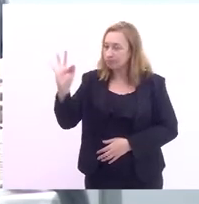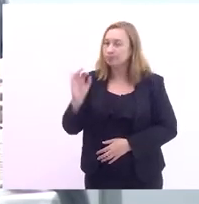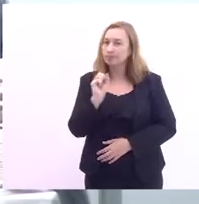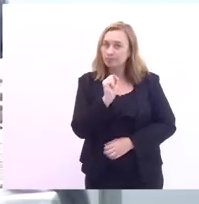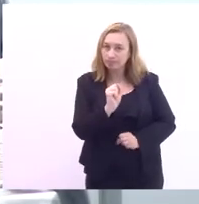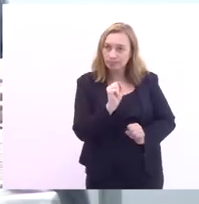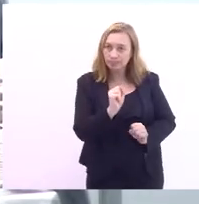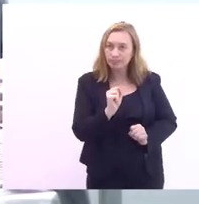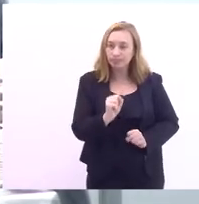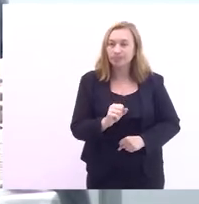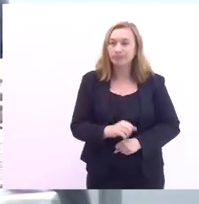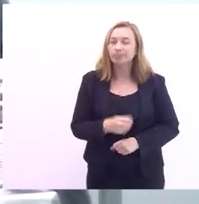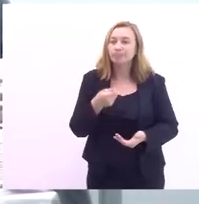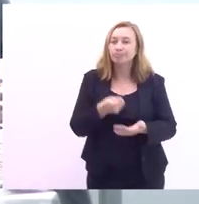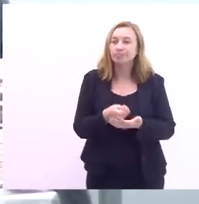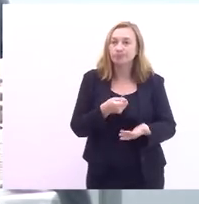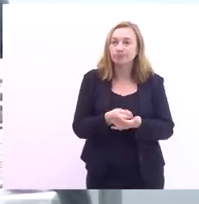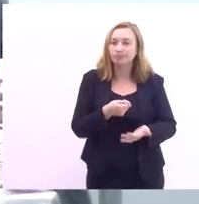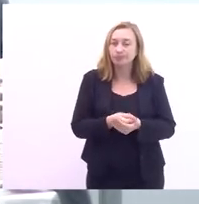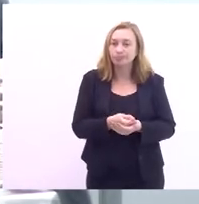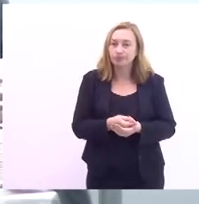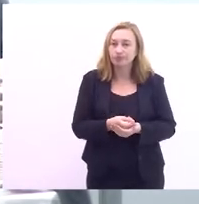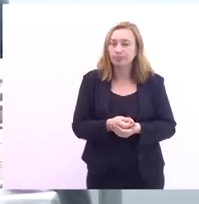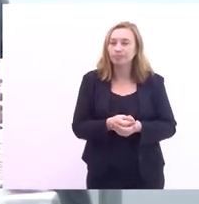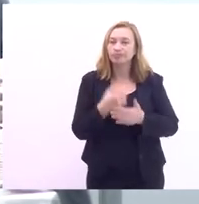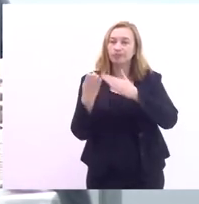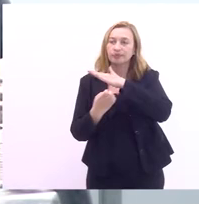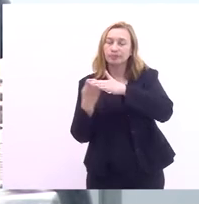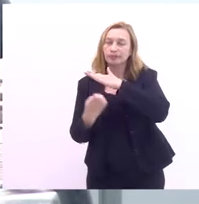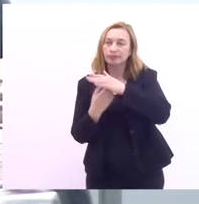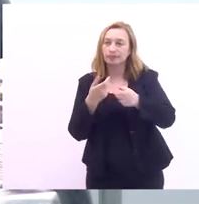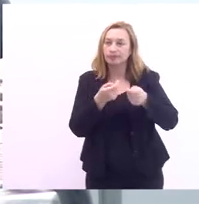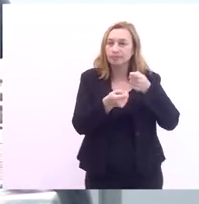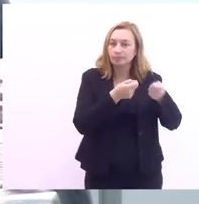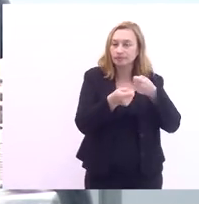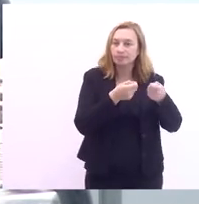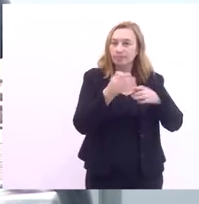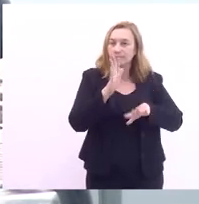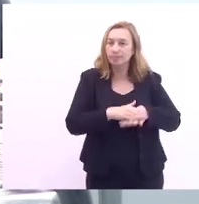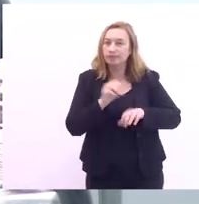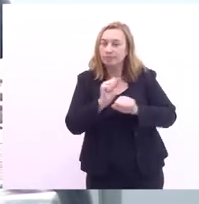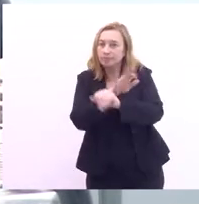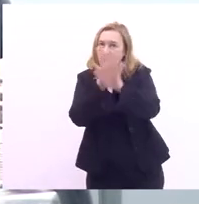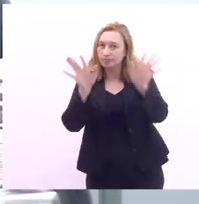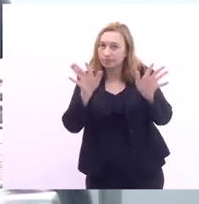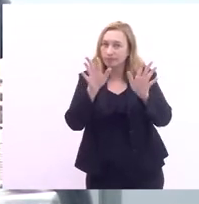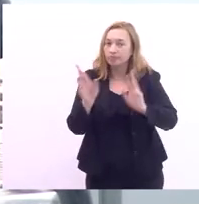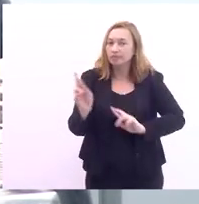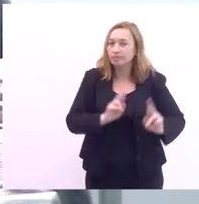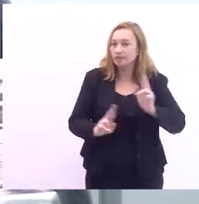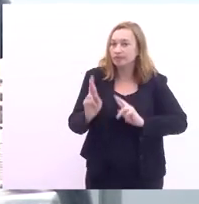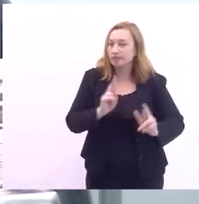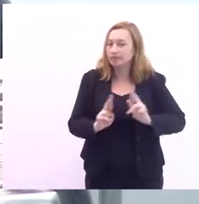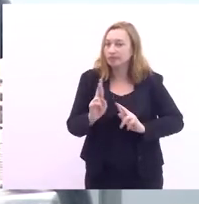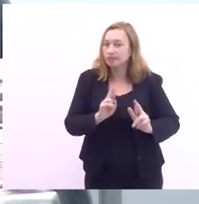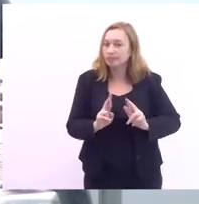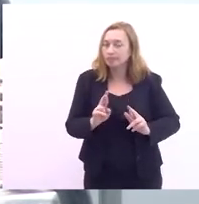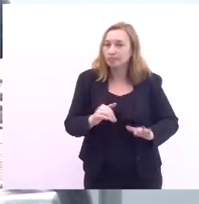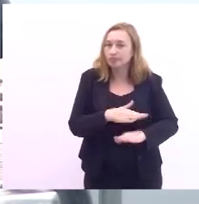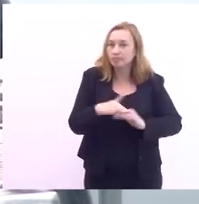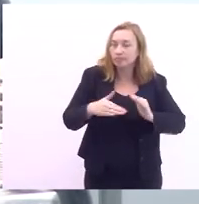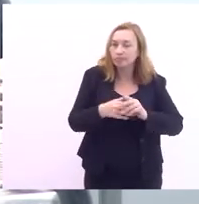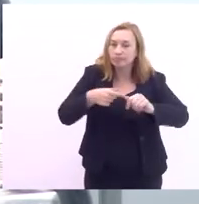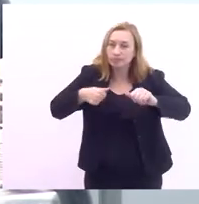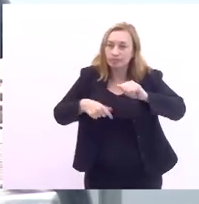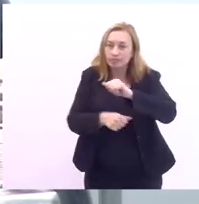possa cobrar da agência reguladora mais transparência com relação àqueles que fizeram